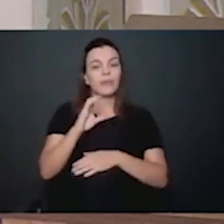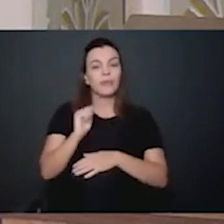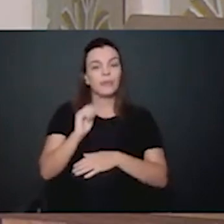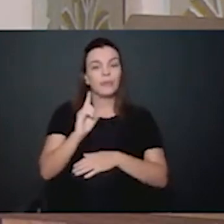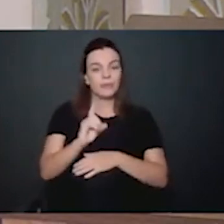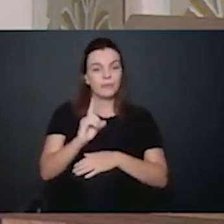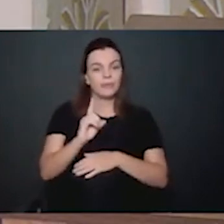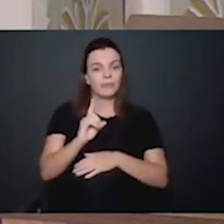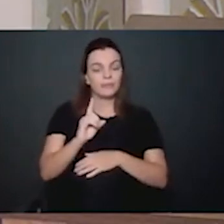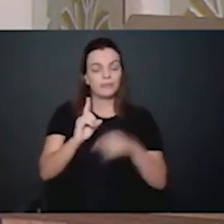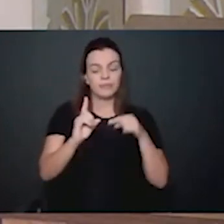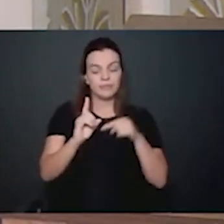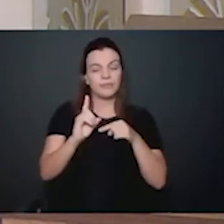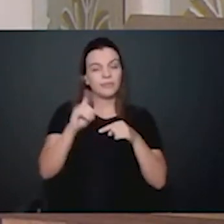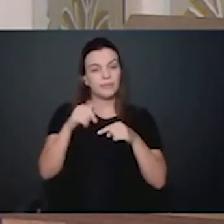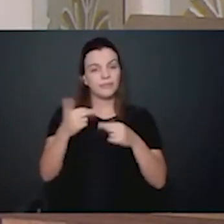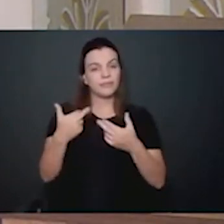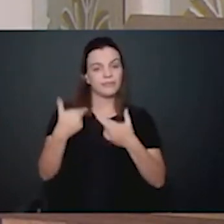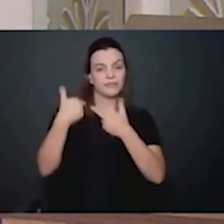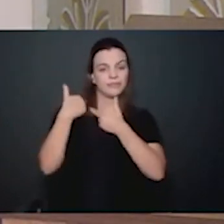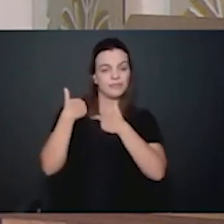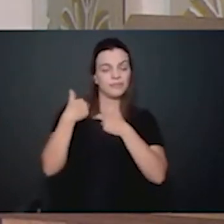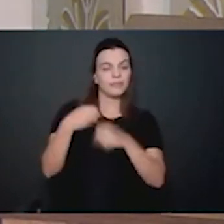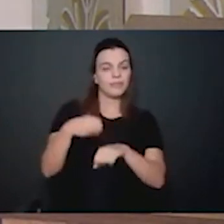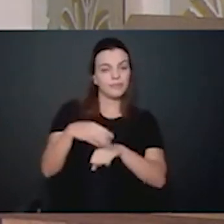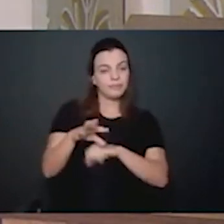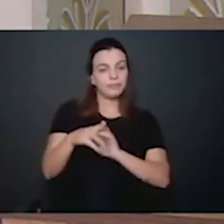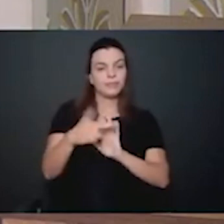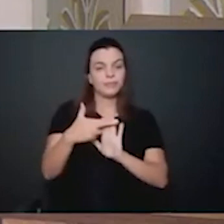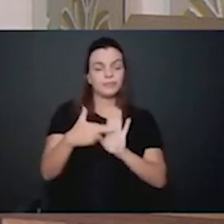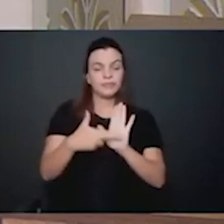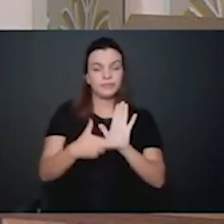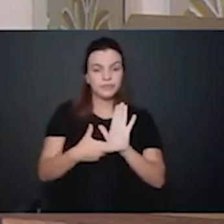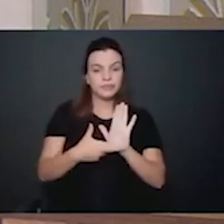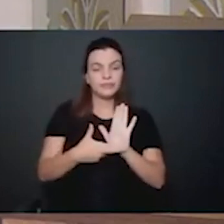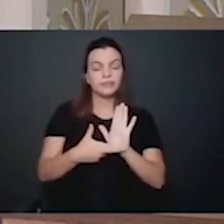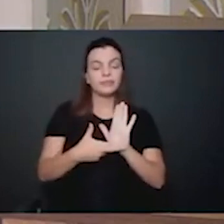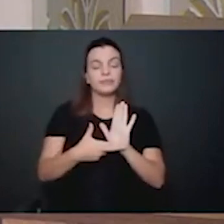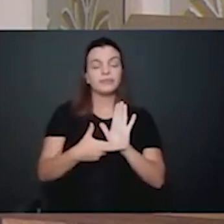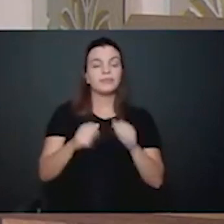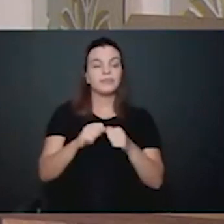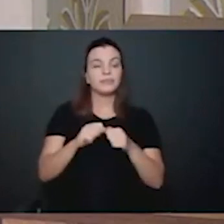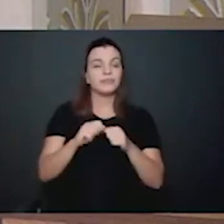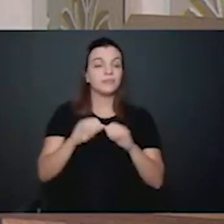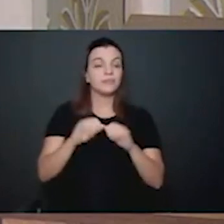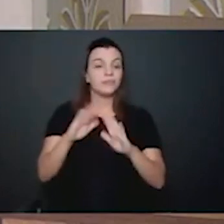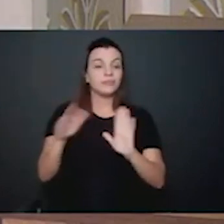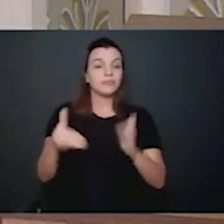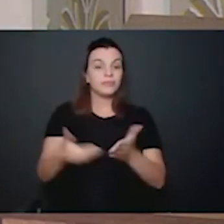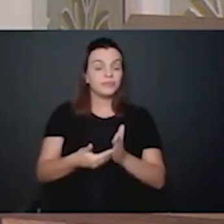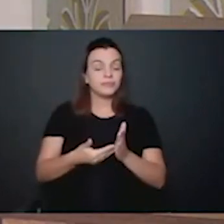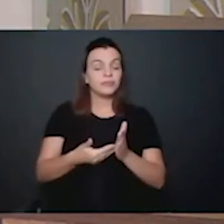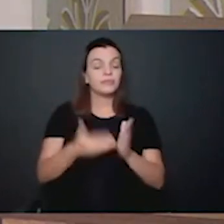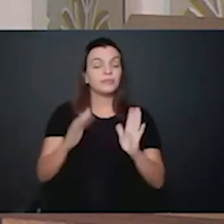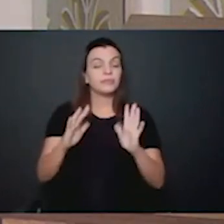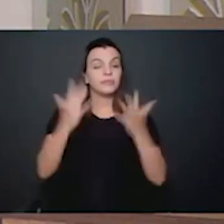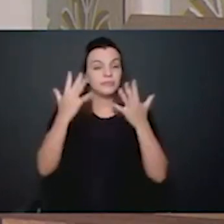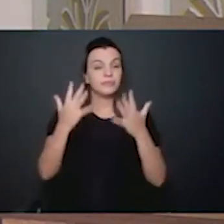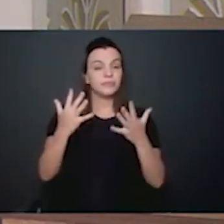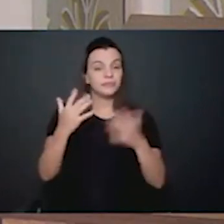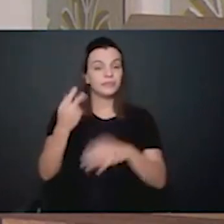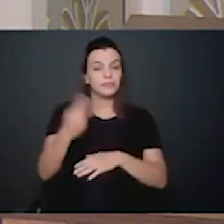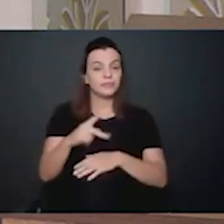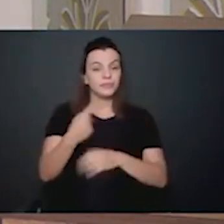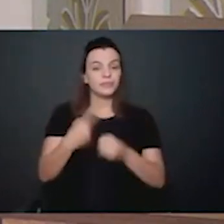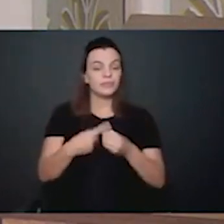para dar as diretrizes para realização de todos os grandes eventos na cidade e aí eu falo de